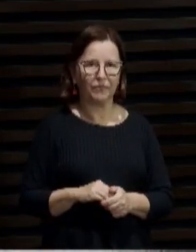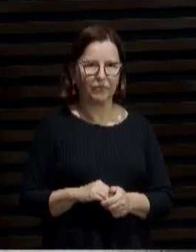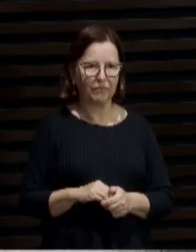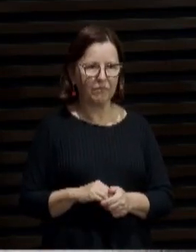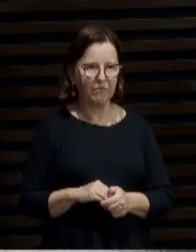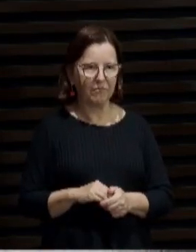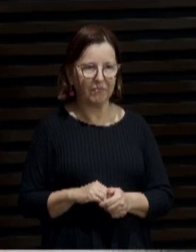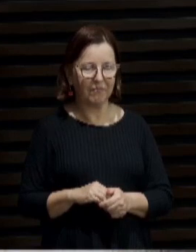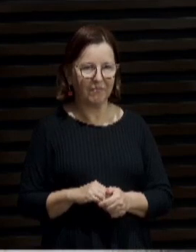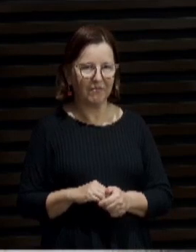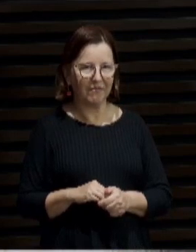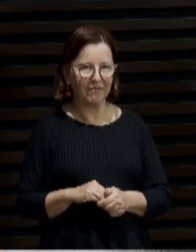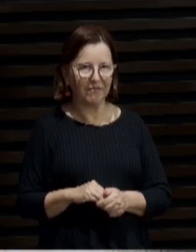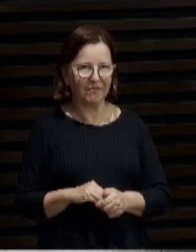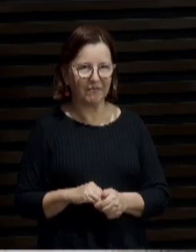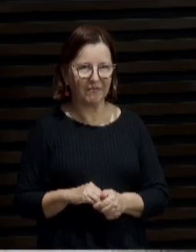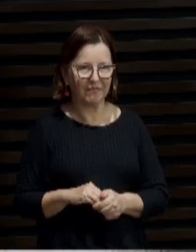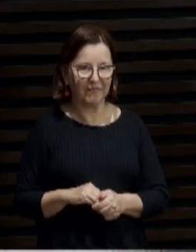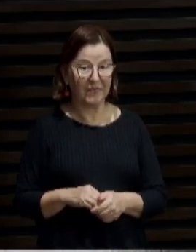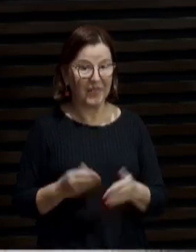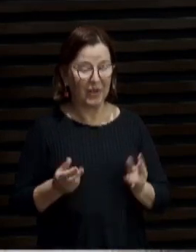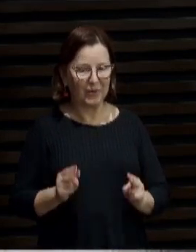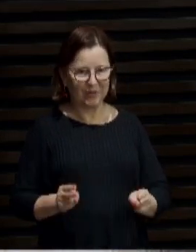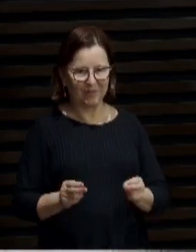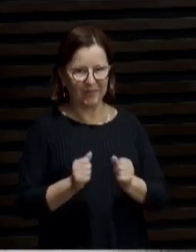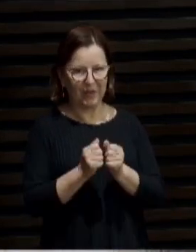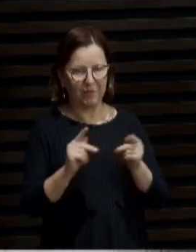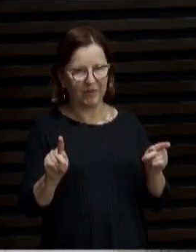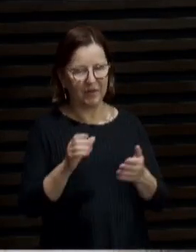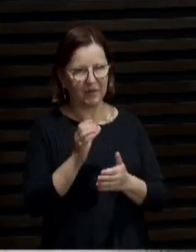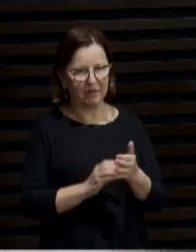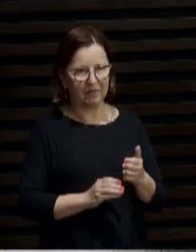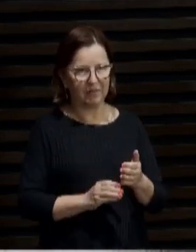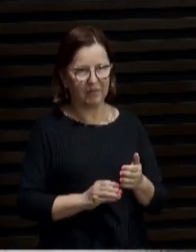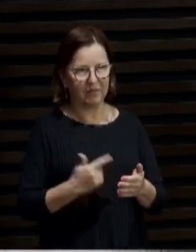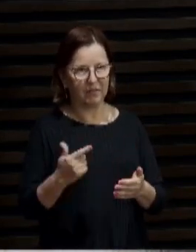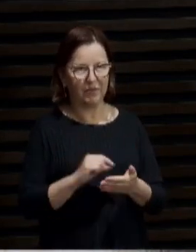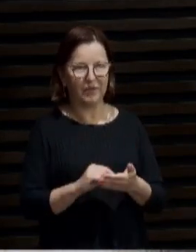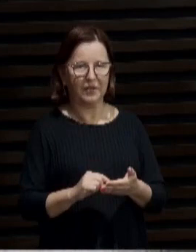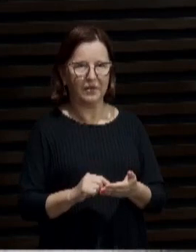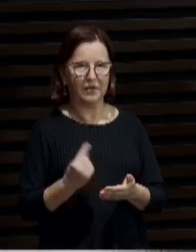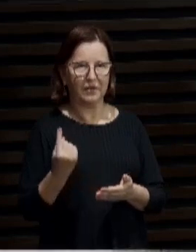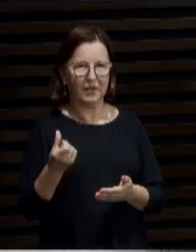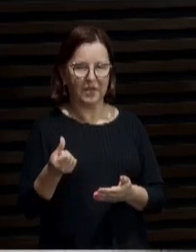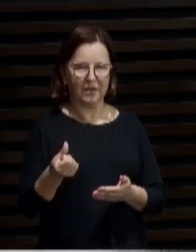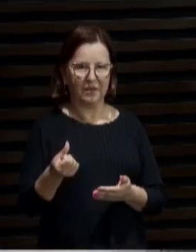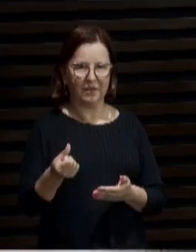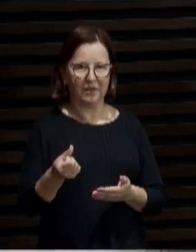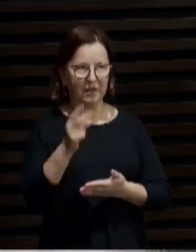Vamos ver agora, dando continuação, Apocalipse 2:16. Peço que os irmãos leiam